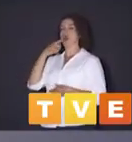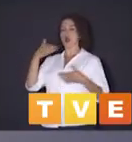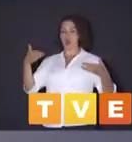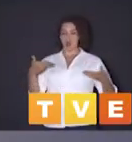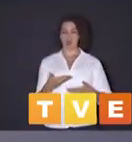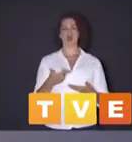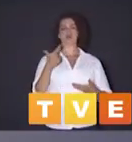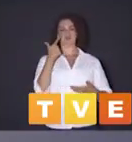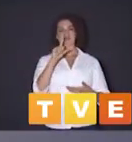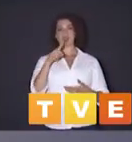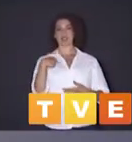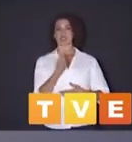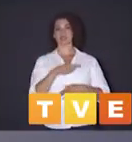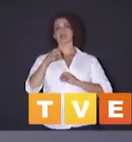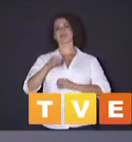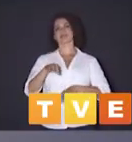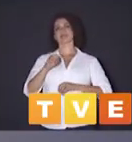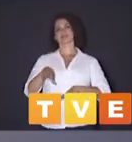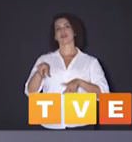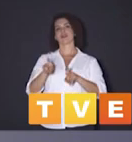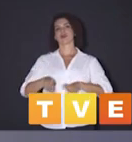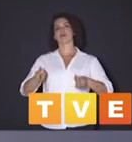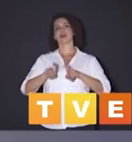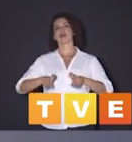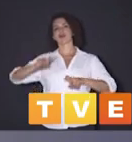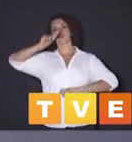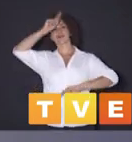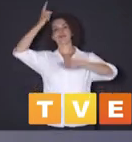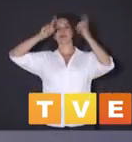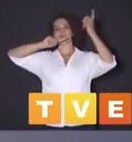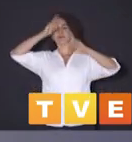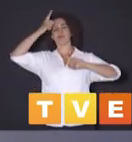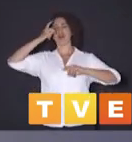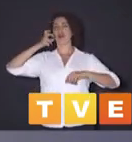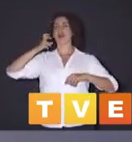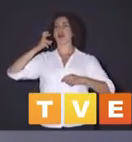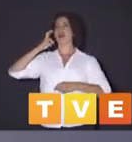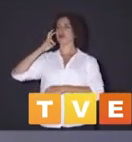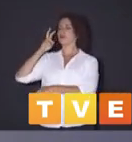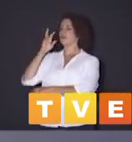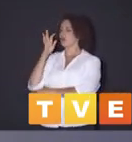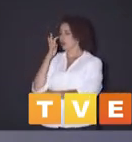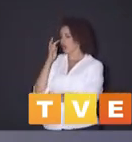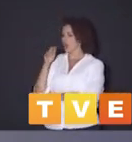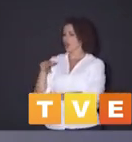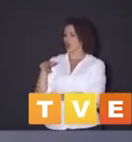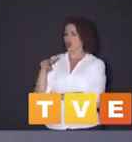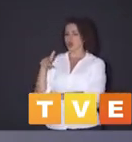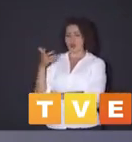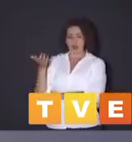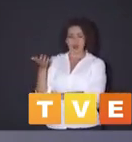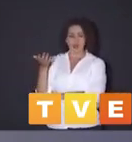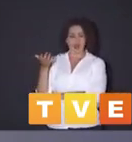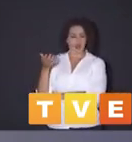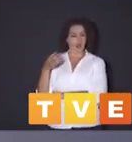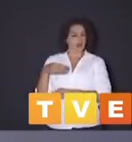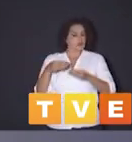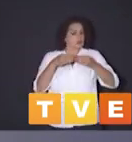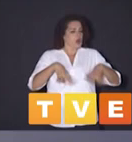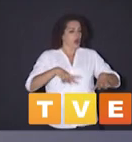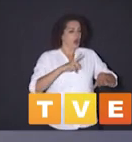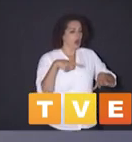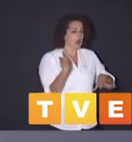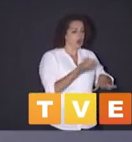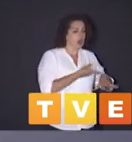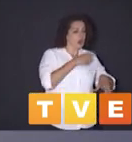ensinando a criar então e e aí quando você olha pra isso vai ser bom vai sobrar o que pra gente fazer